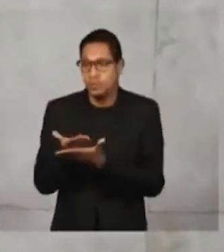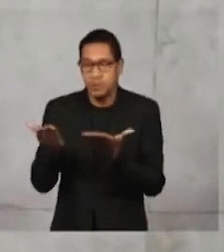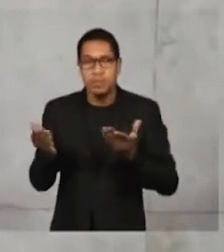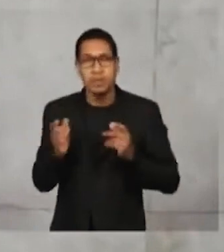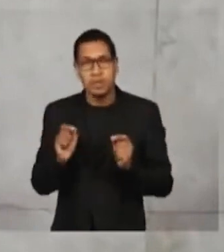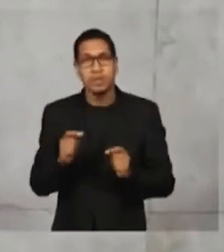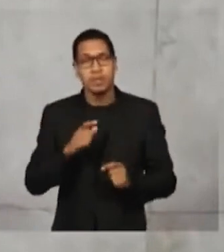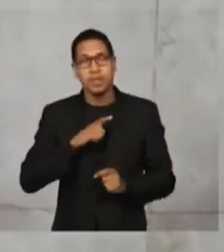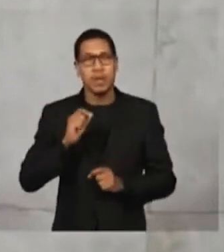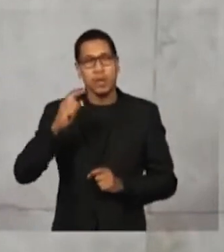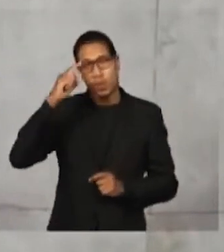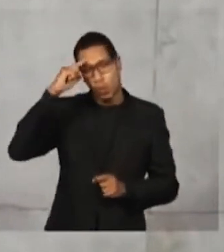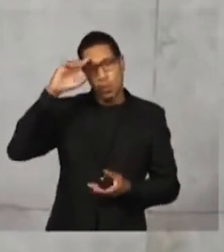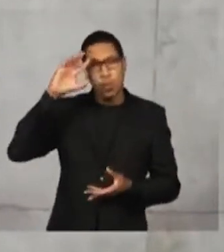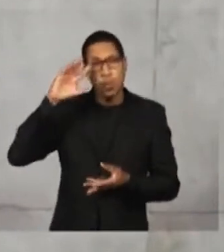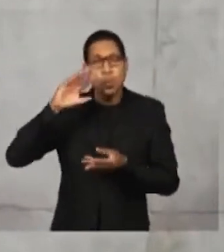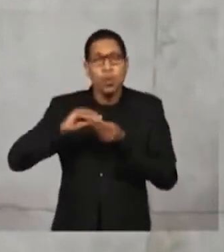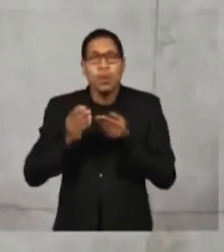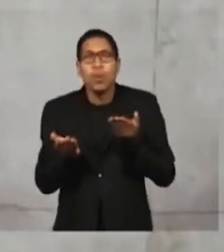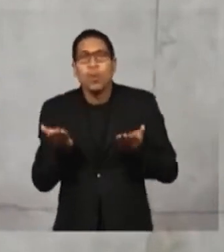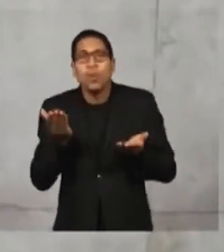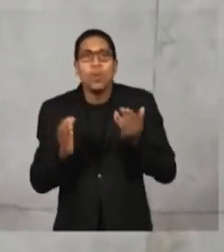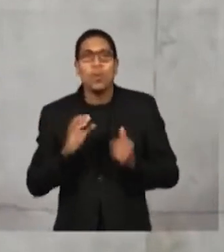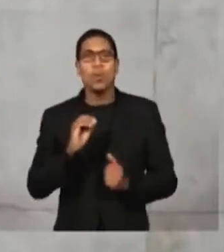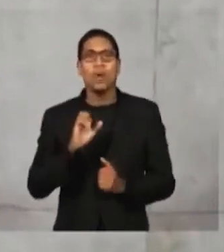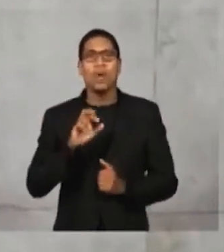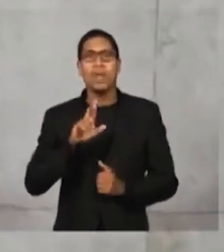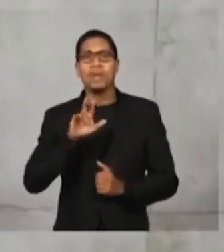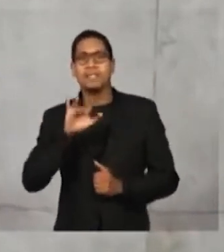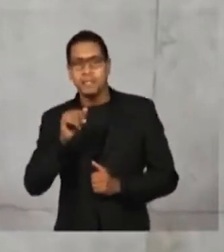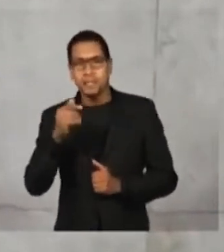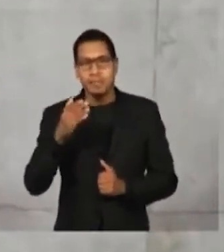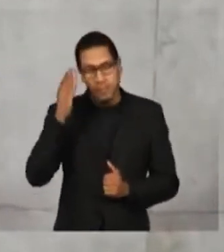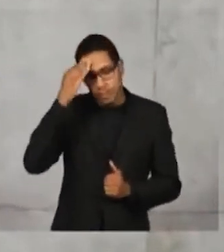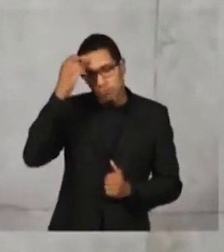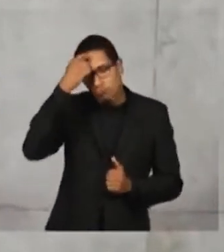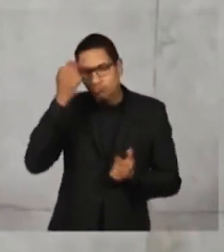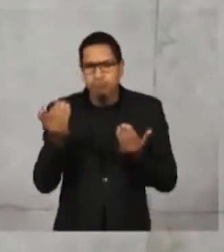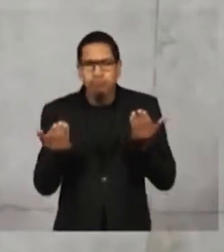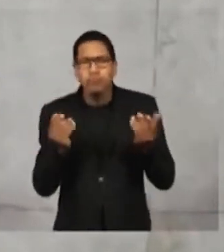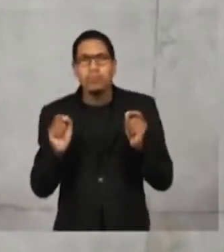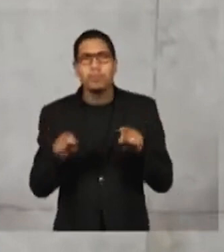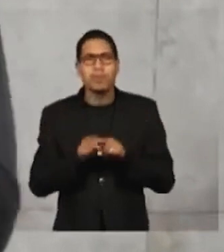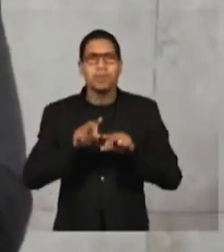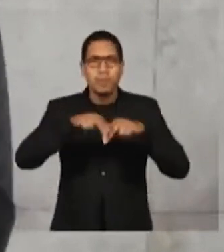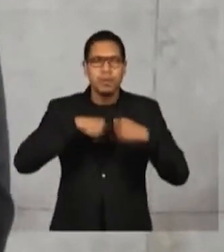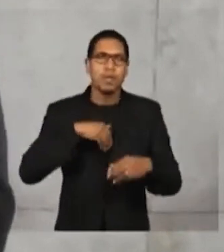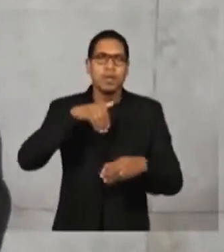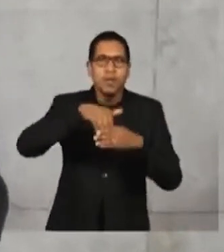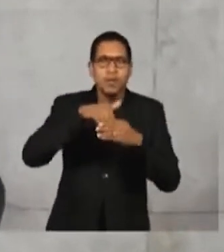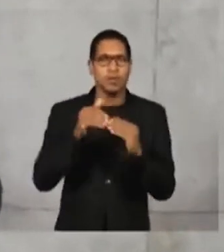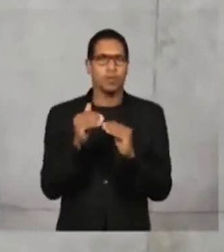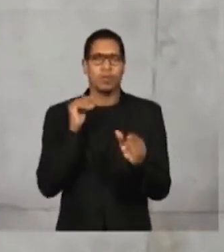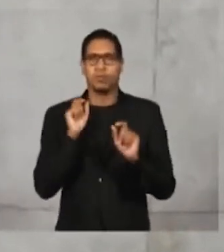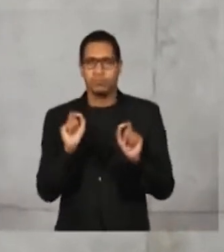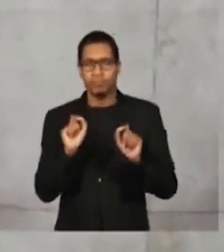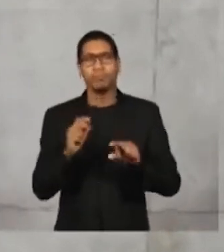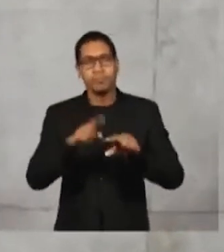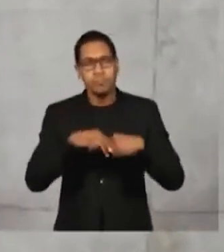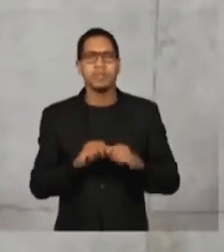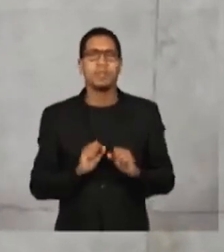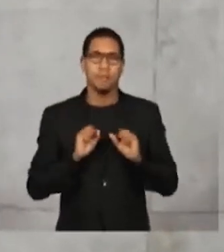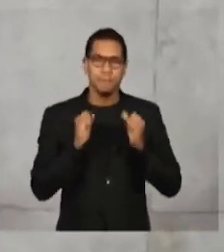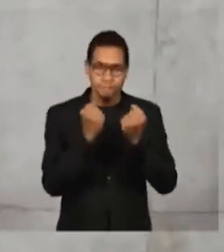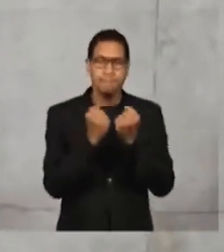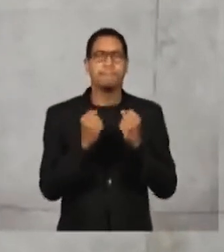uma coisa chamada coerência. E é com base nessa coerência que eu trouxe meu voto contrário ao projeto. E é com a mesma coerência que eu defendo